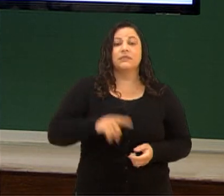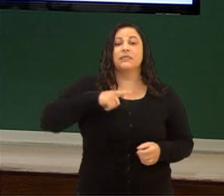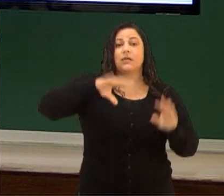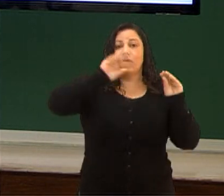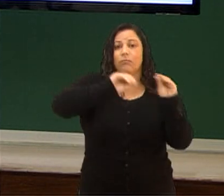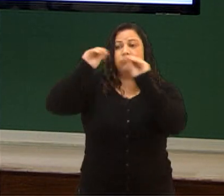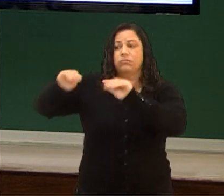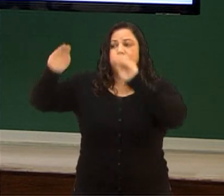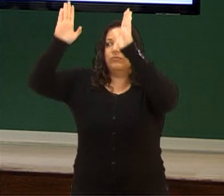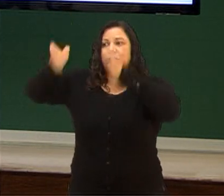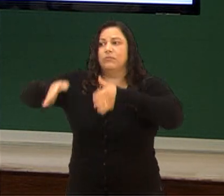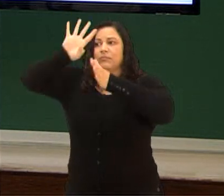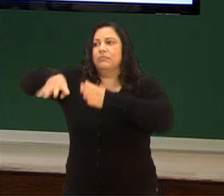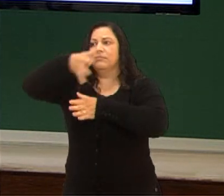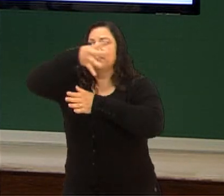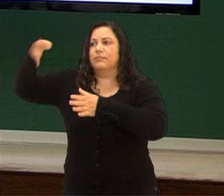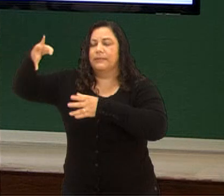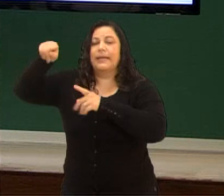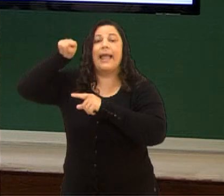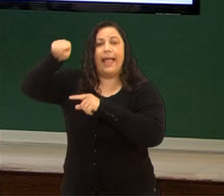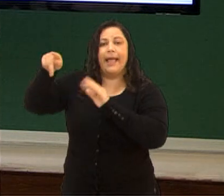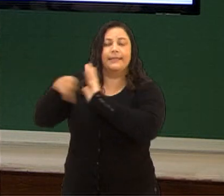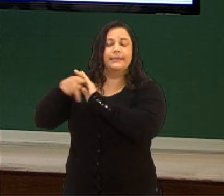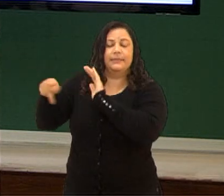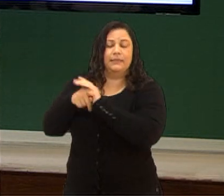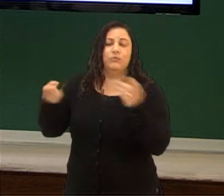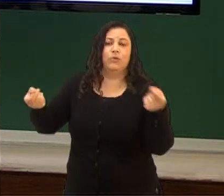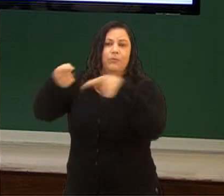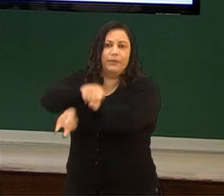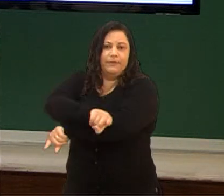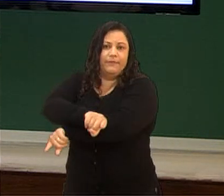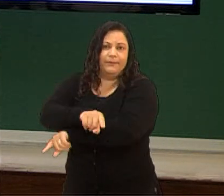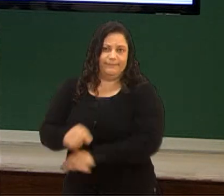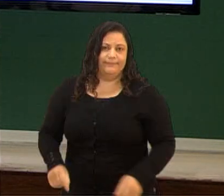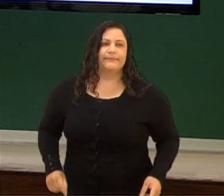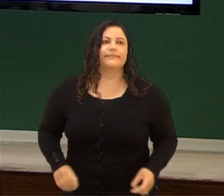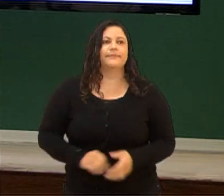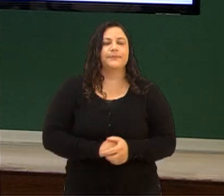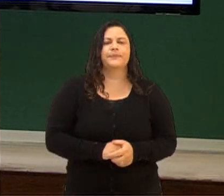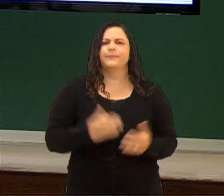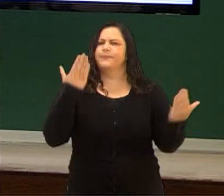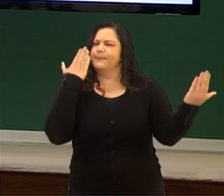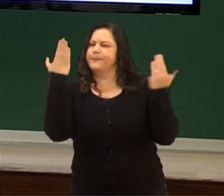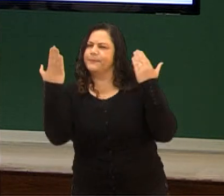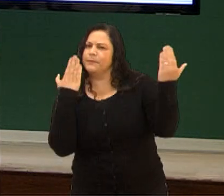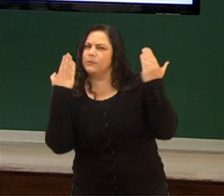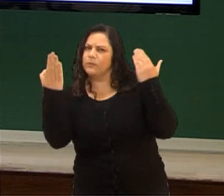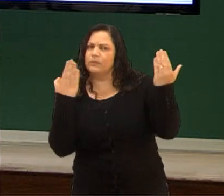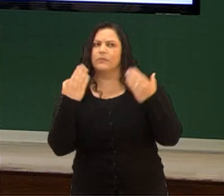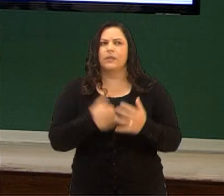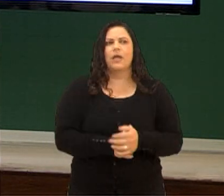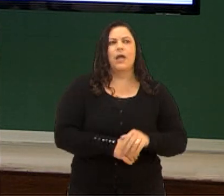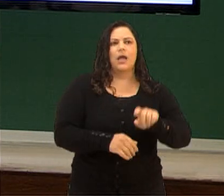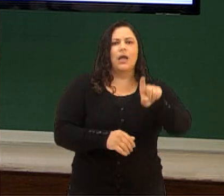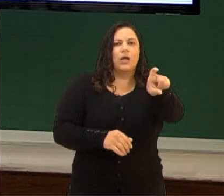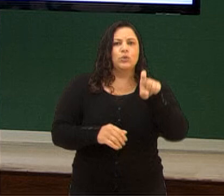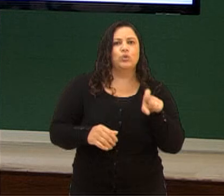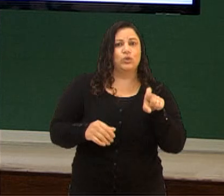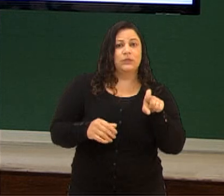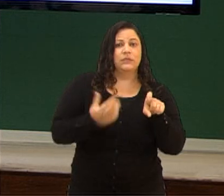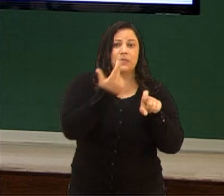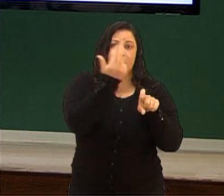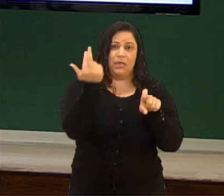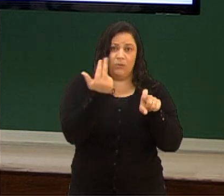essa matriz é a matriz inversa. O que ele quer saber? X e y, vamos comparar aí. X, então, é